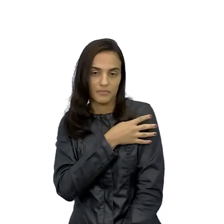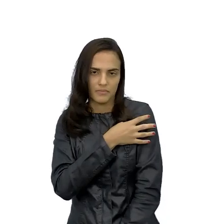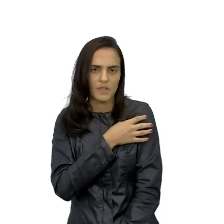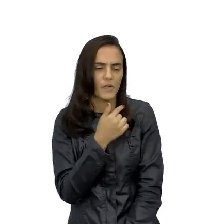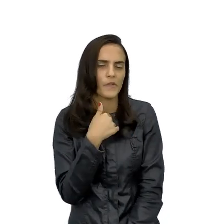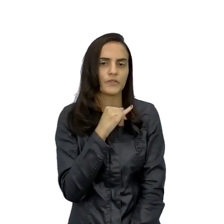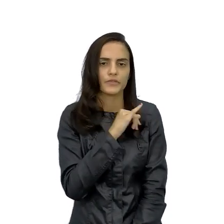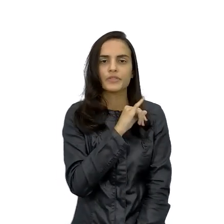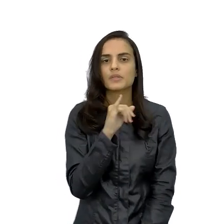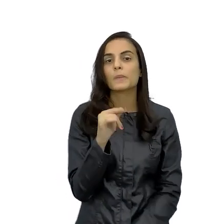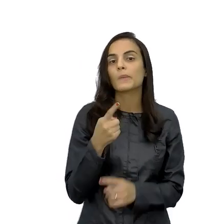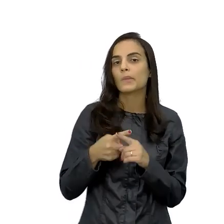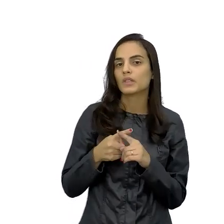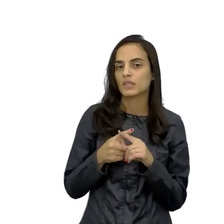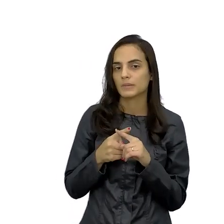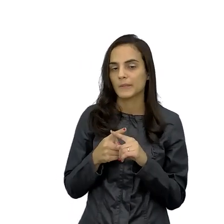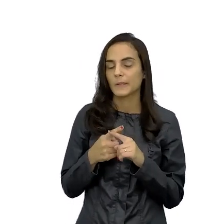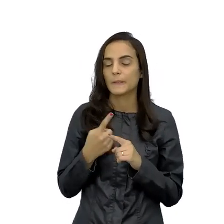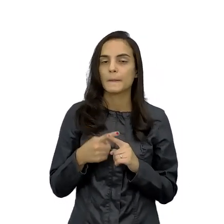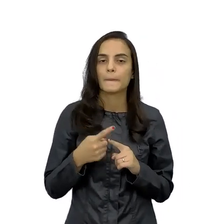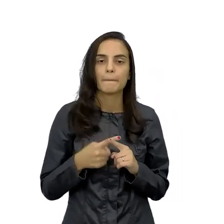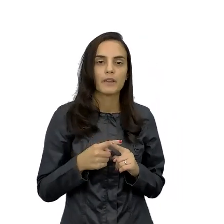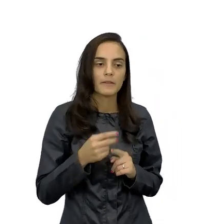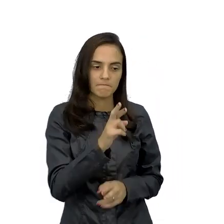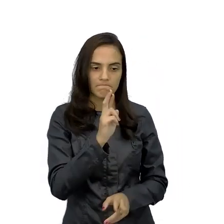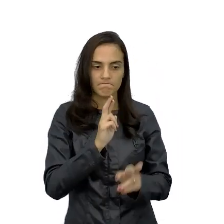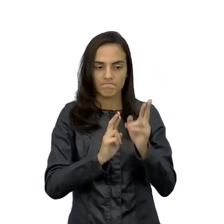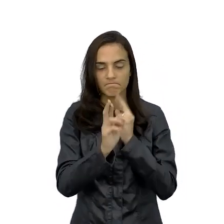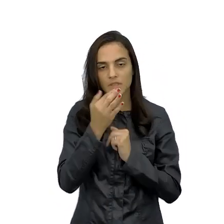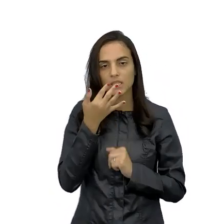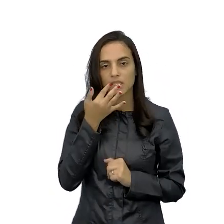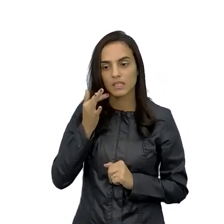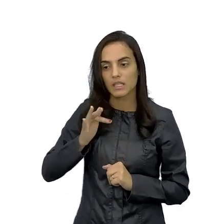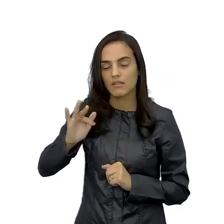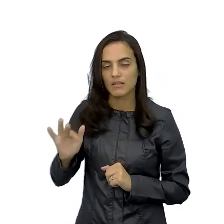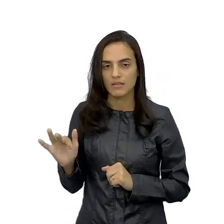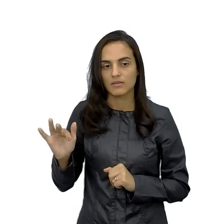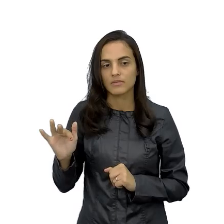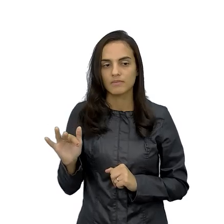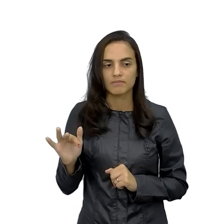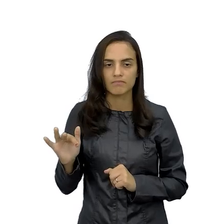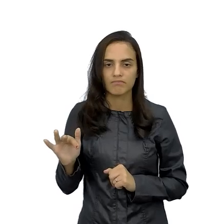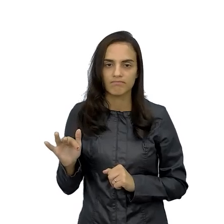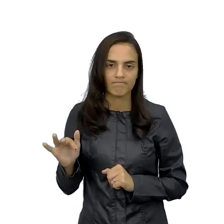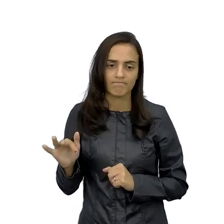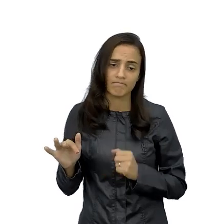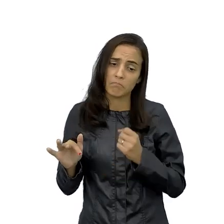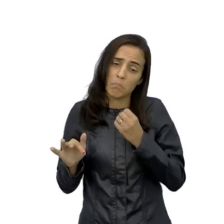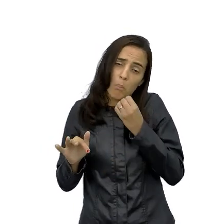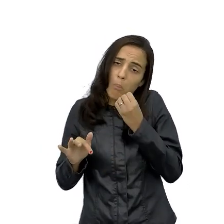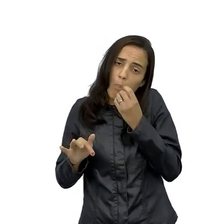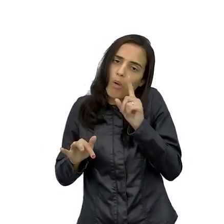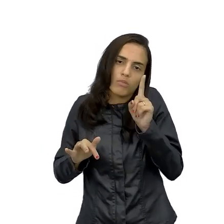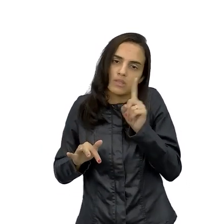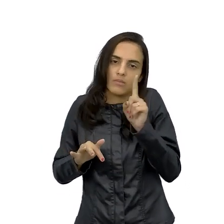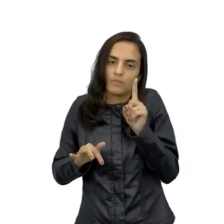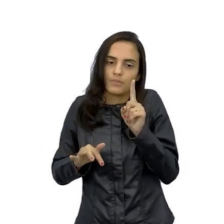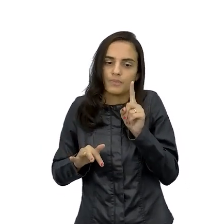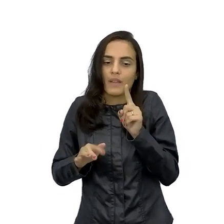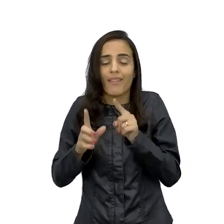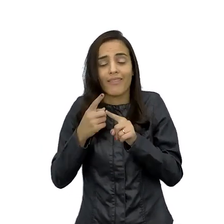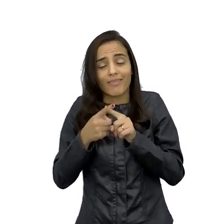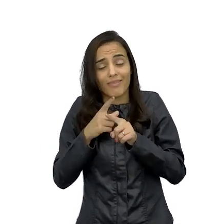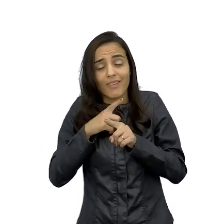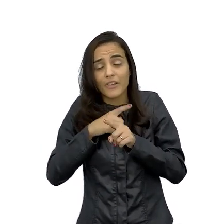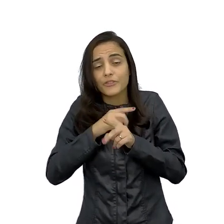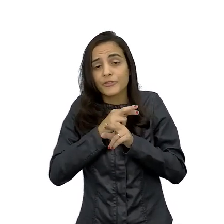dizer para vocês por quê. Foi um dos resultados que as crianças não foram tão bem, né? E aí a gente tem várias